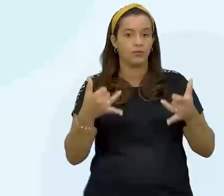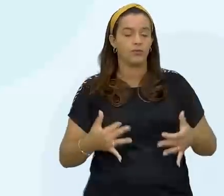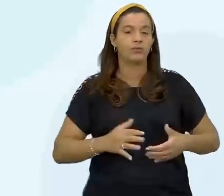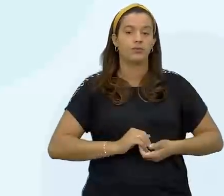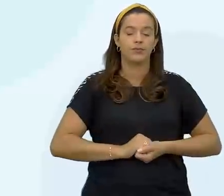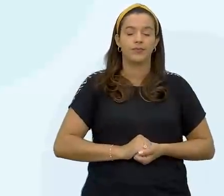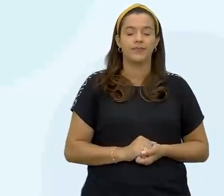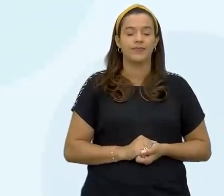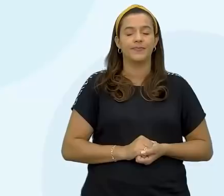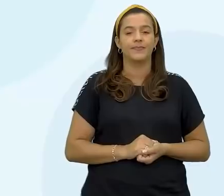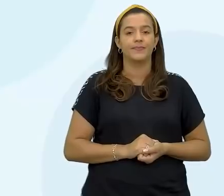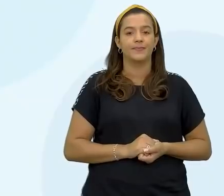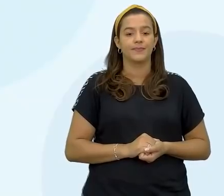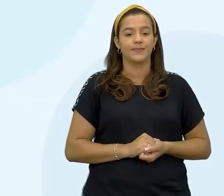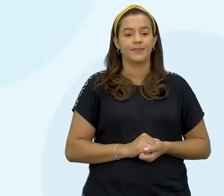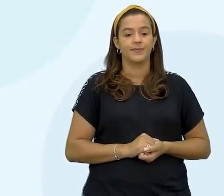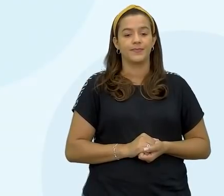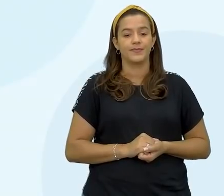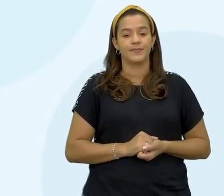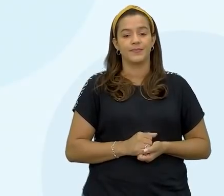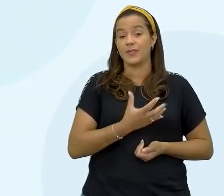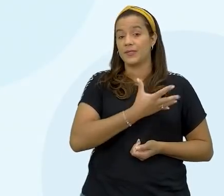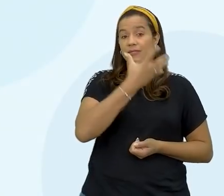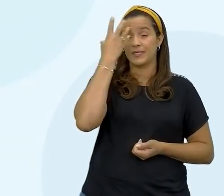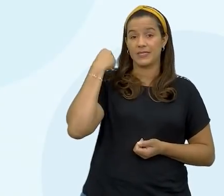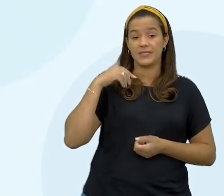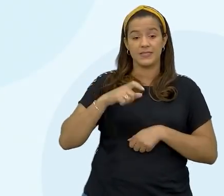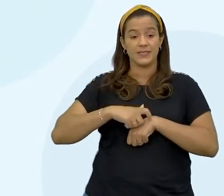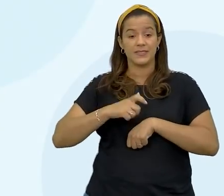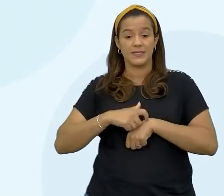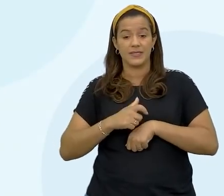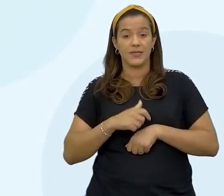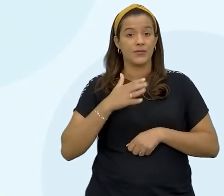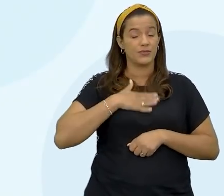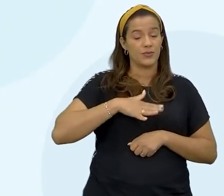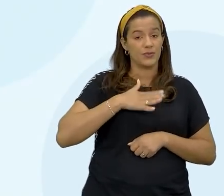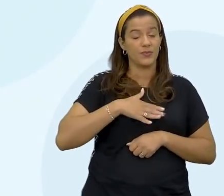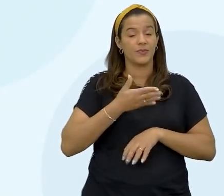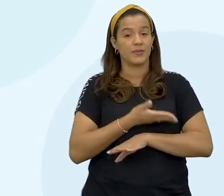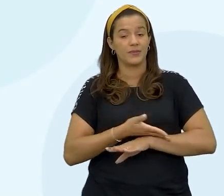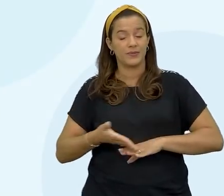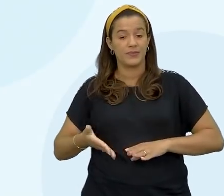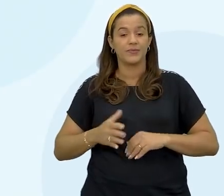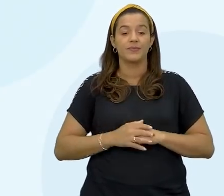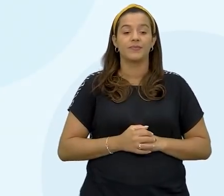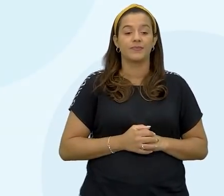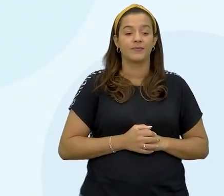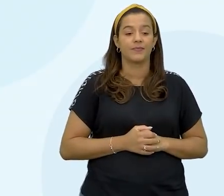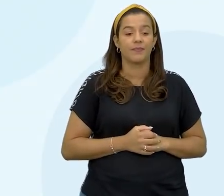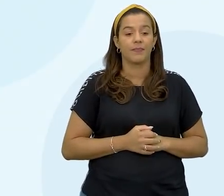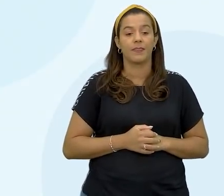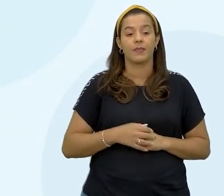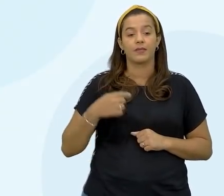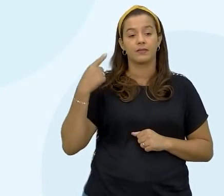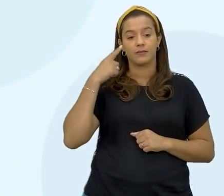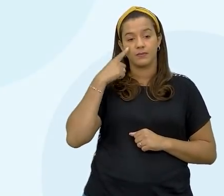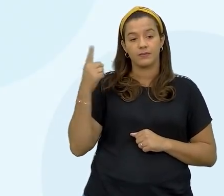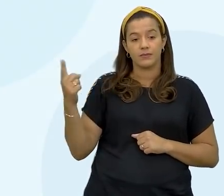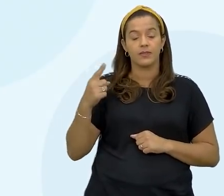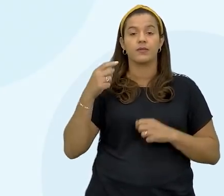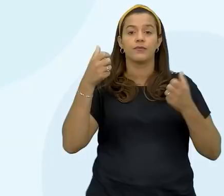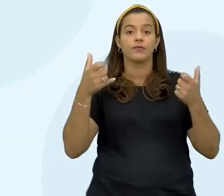Então. Eu esqueci desse relógio. Estou me habituando, tá, gente? Vamos lá. Passo 1. Essas habilidades